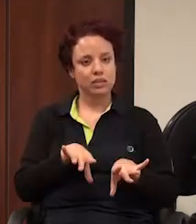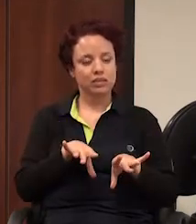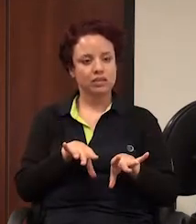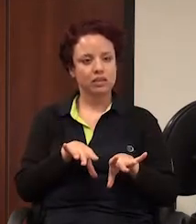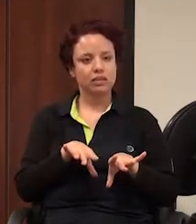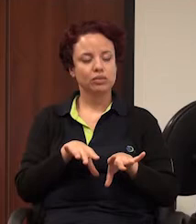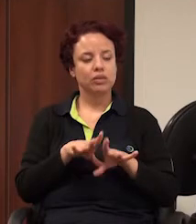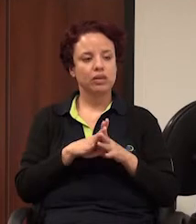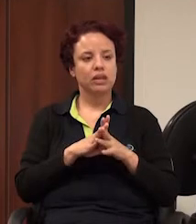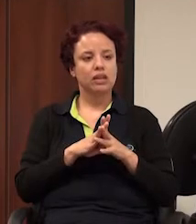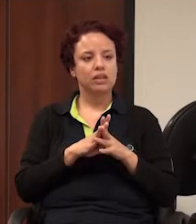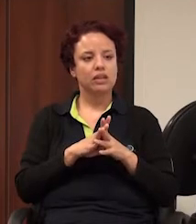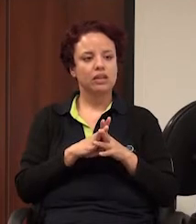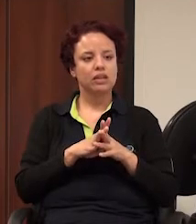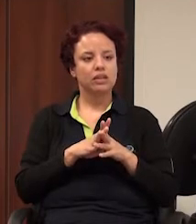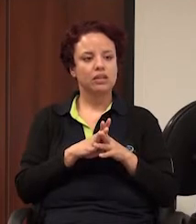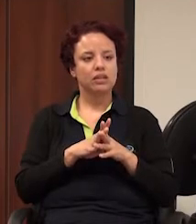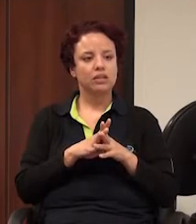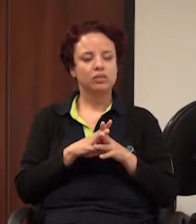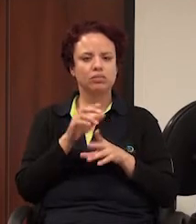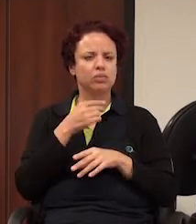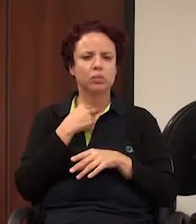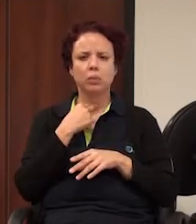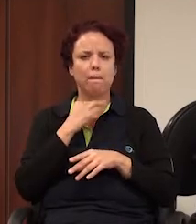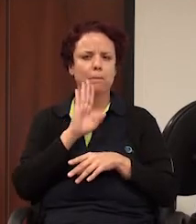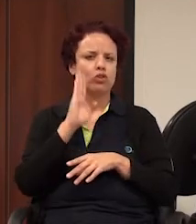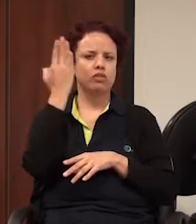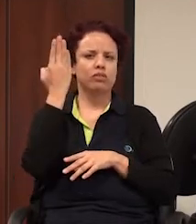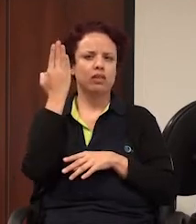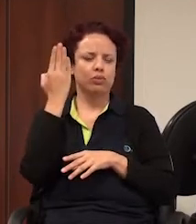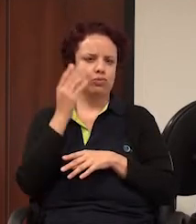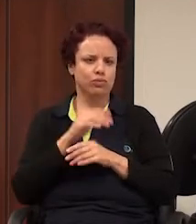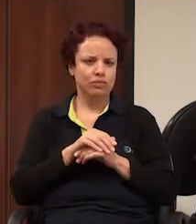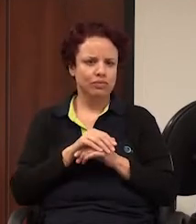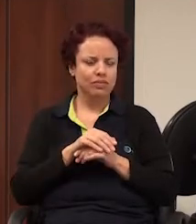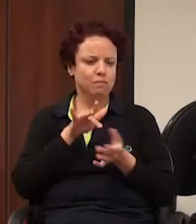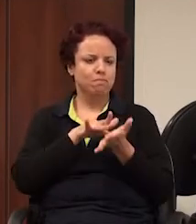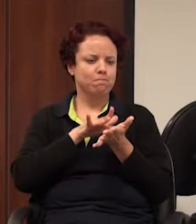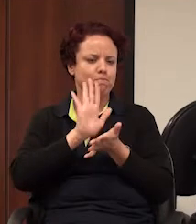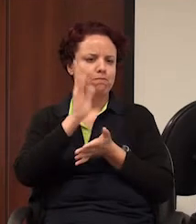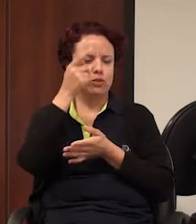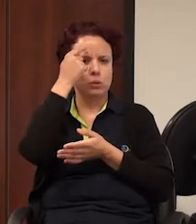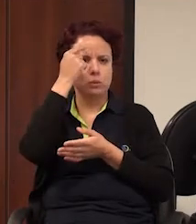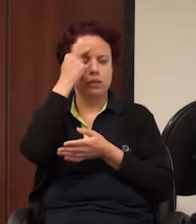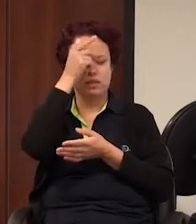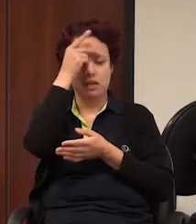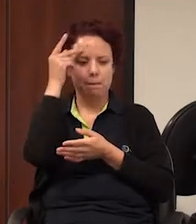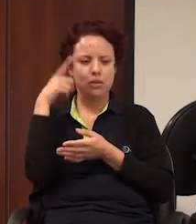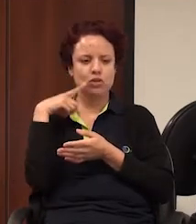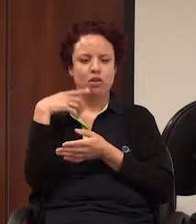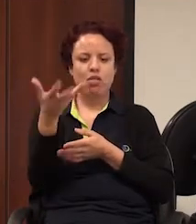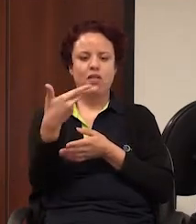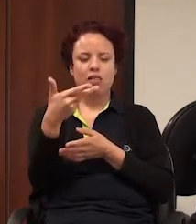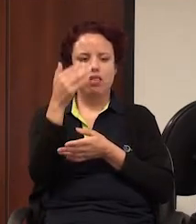vamos não vamos ser hipócritas aqui ou demagogos, achar que a pessoa tem uma velocidade de compreensão,